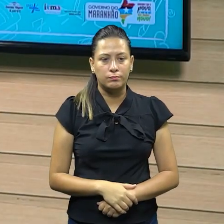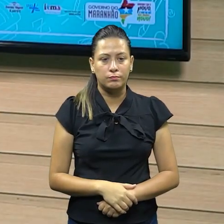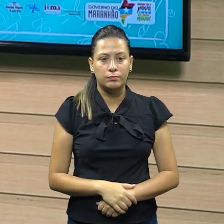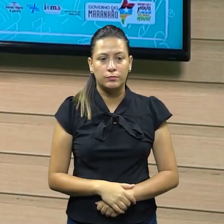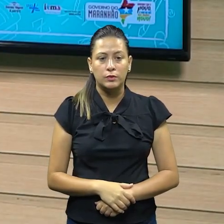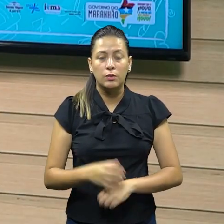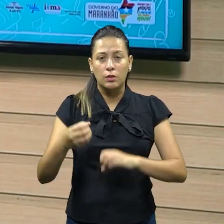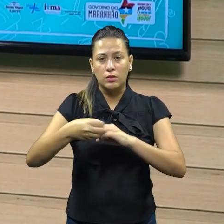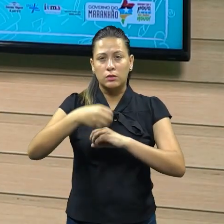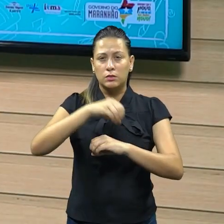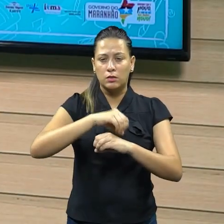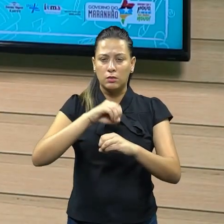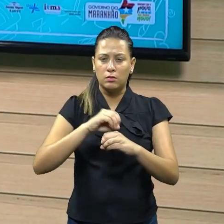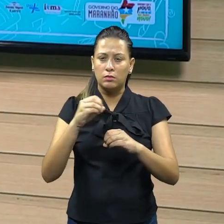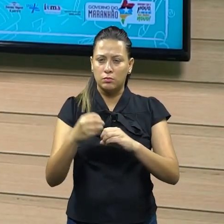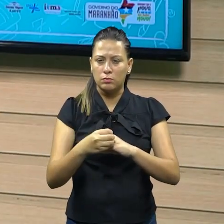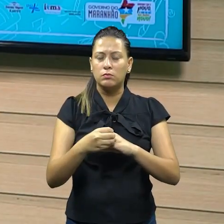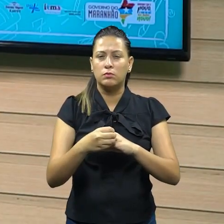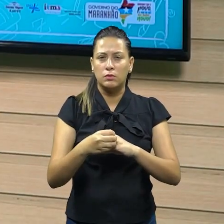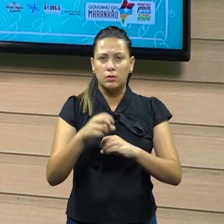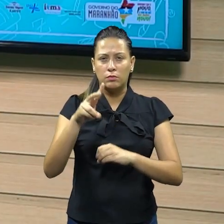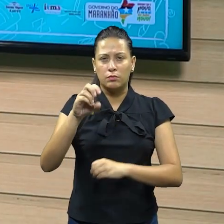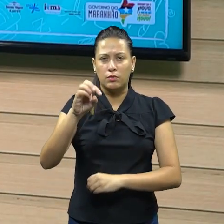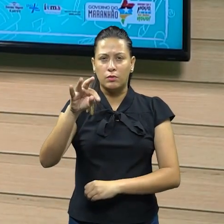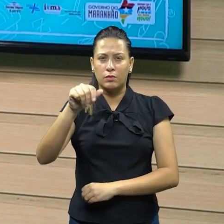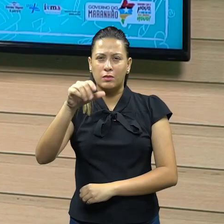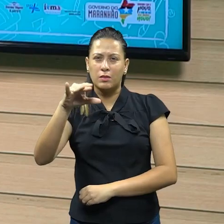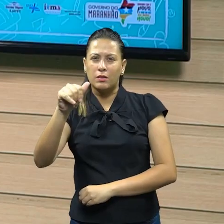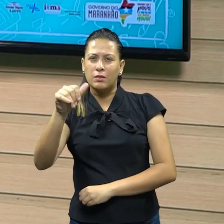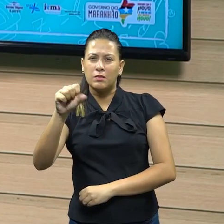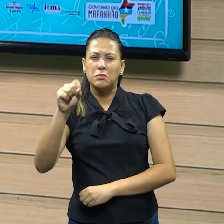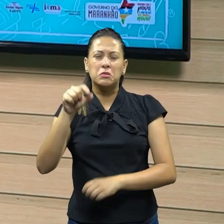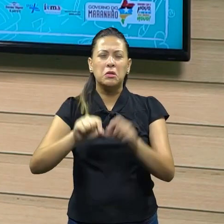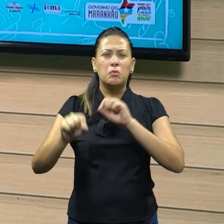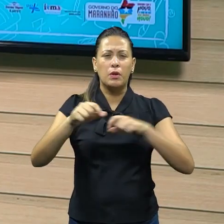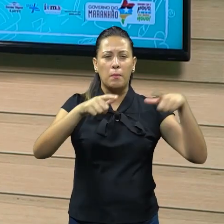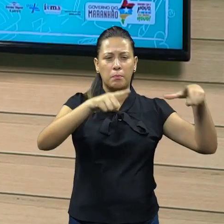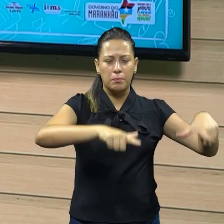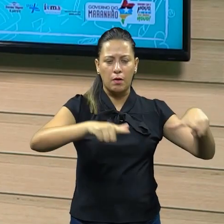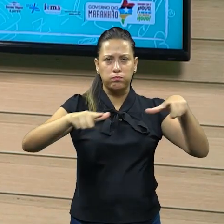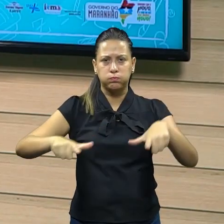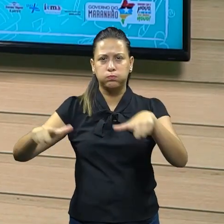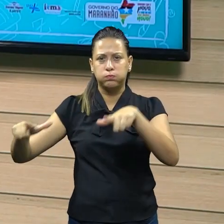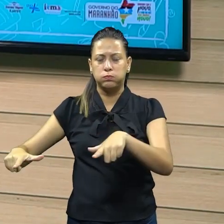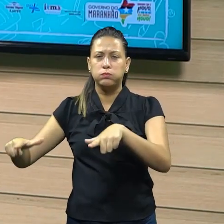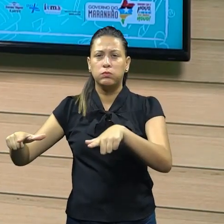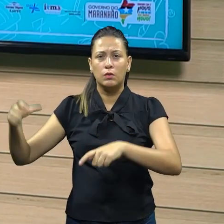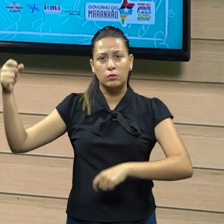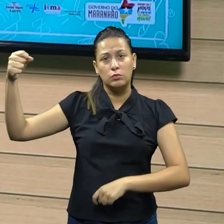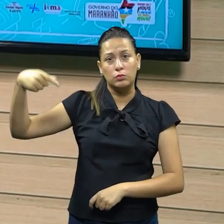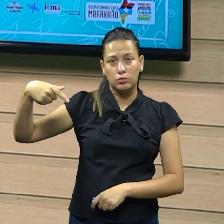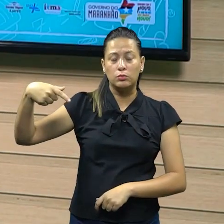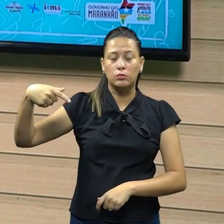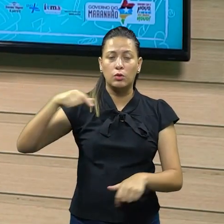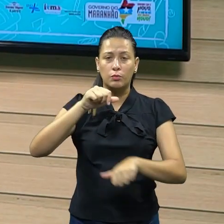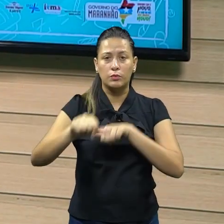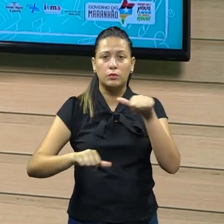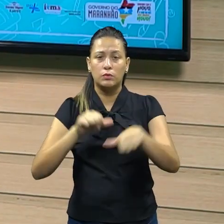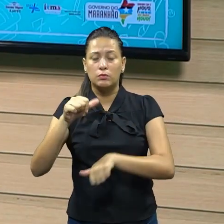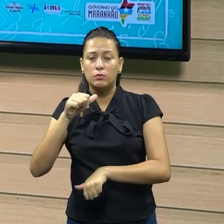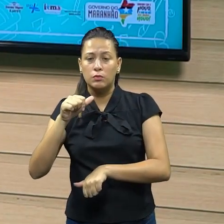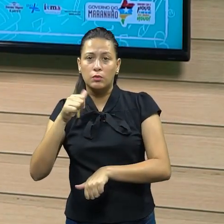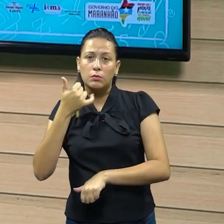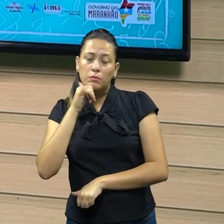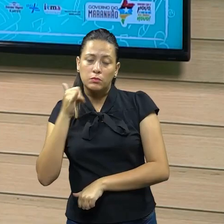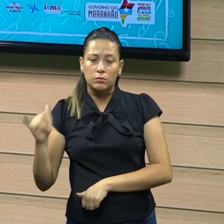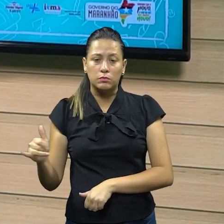células fotovoltaicas. São as conhecidas placas solares. Elas convertem energia solar em energia elétrica. E